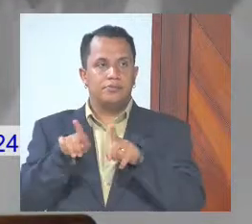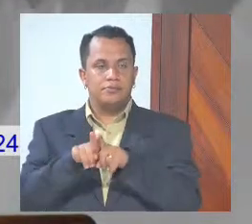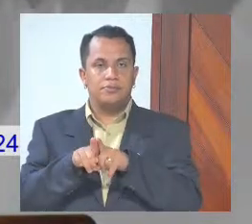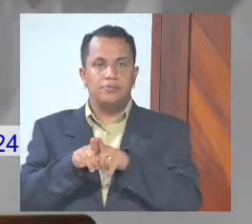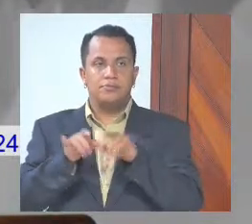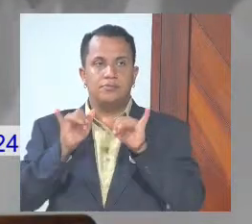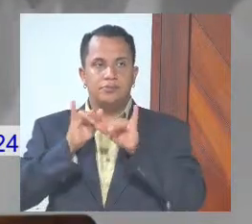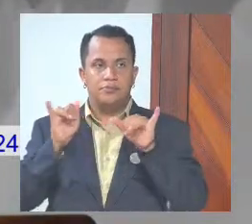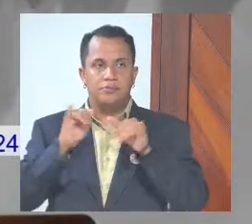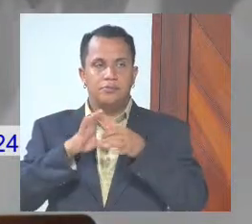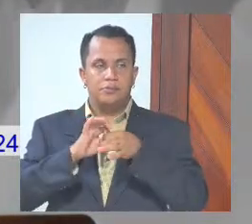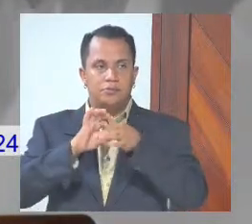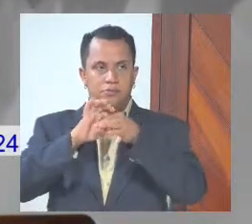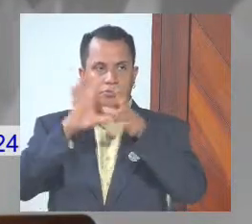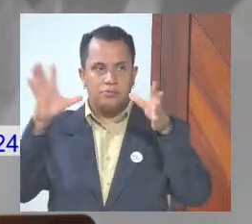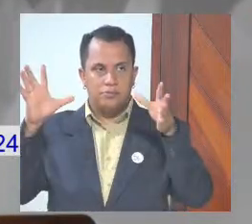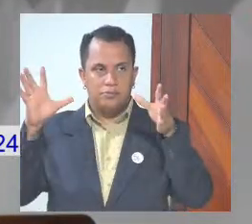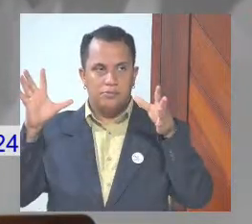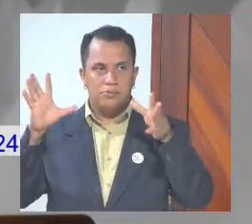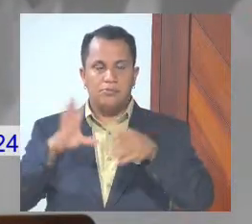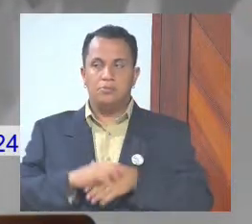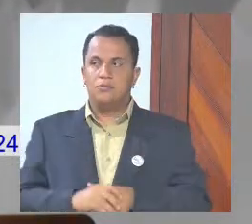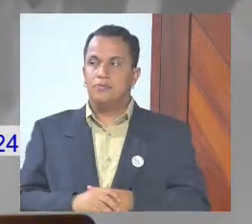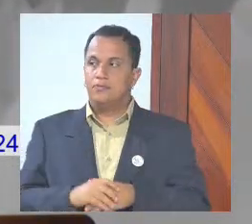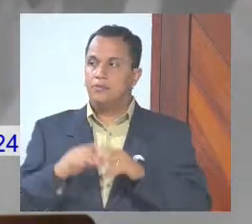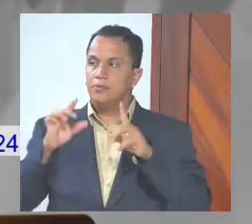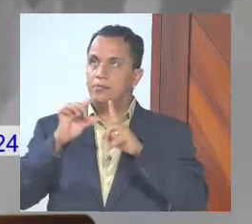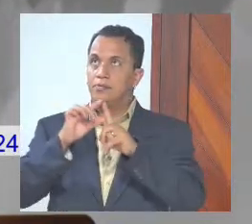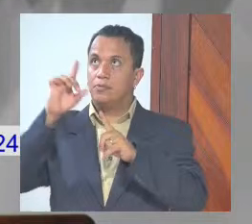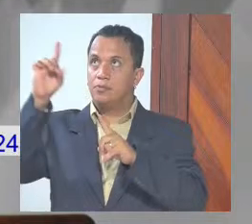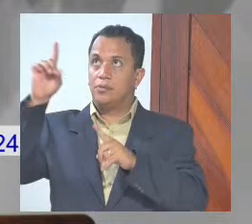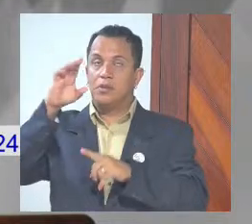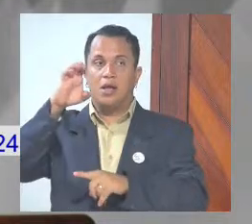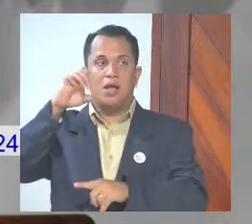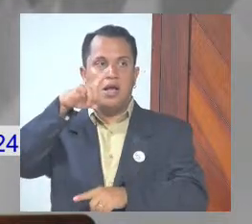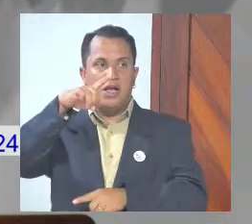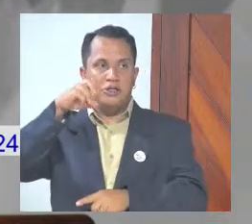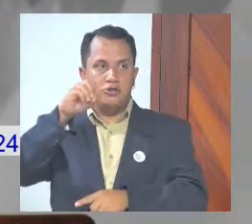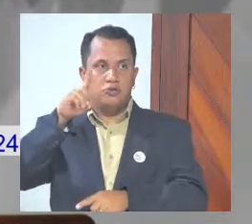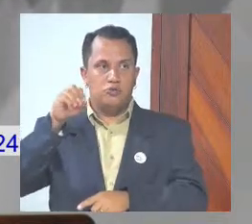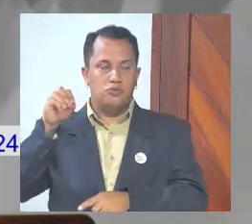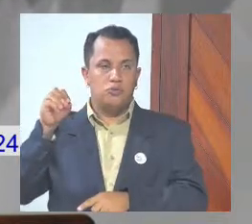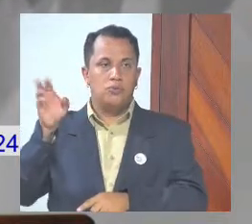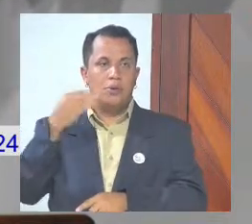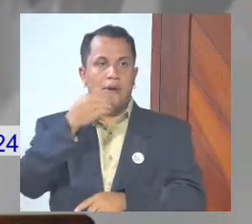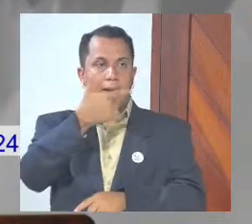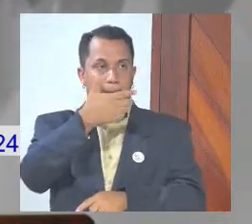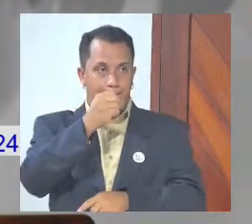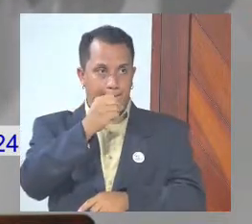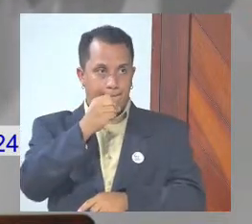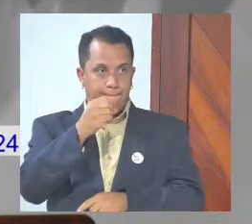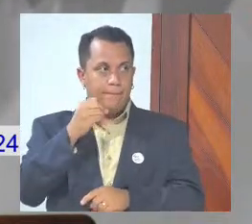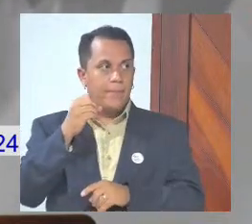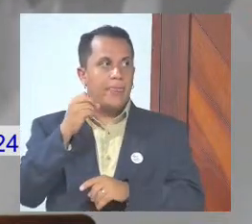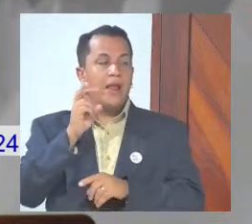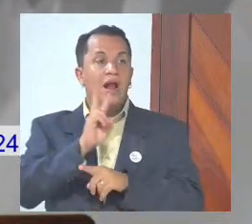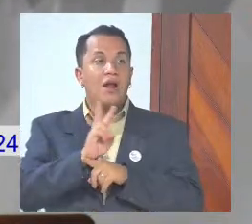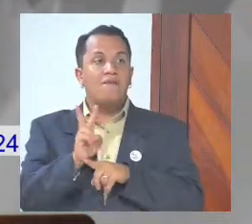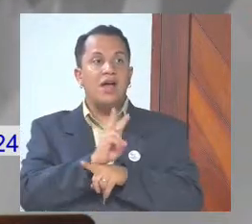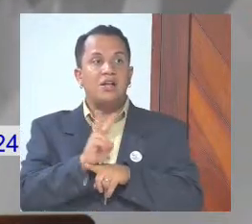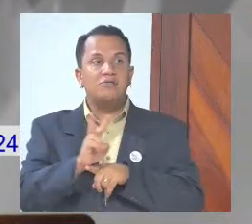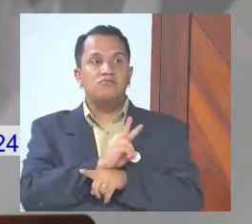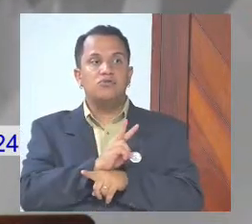a abertura com um texto bíblico, Êxodo capítulo 20, versículo